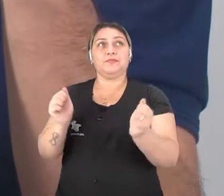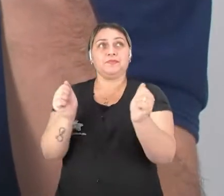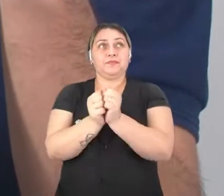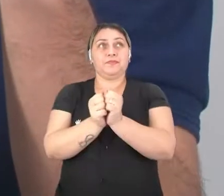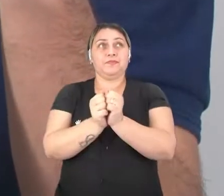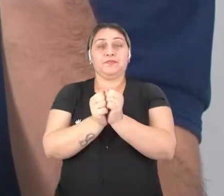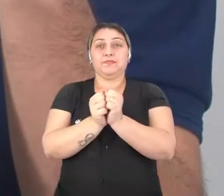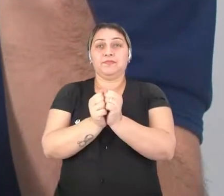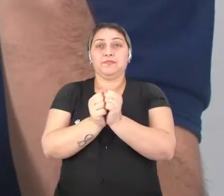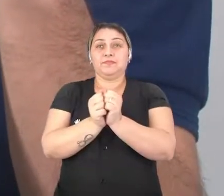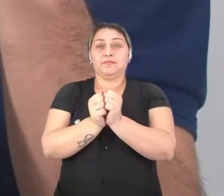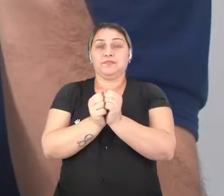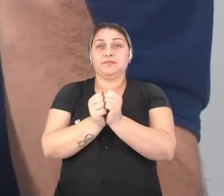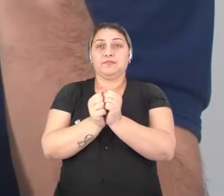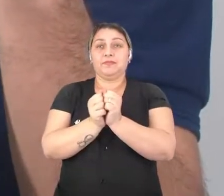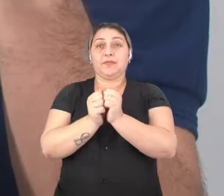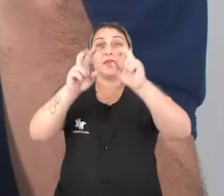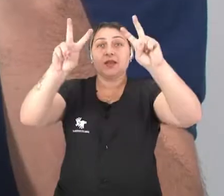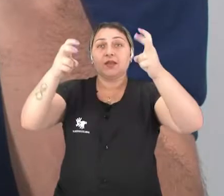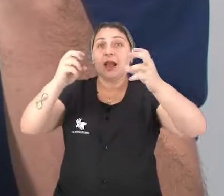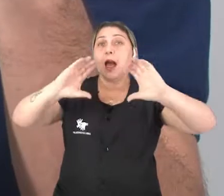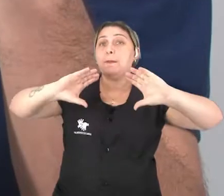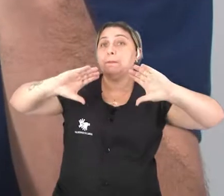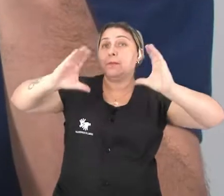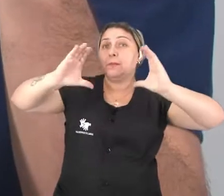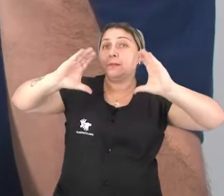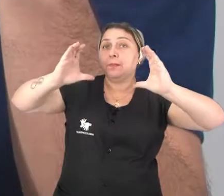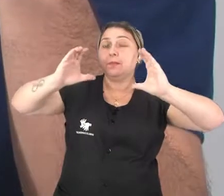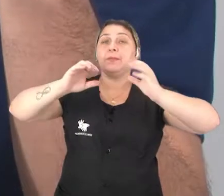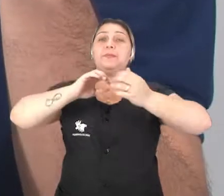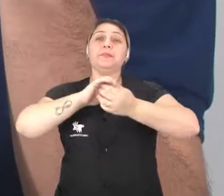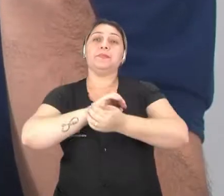leitura. O título é A Bola.